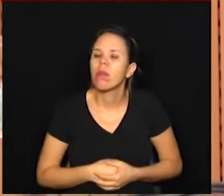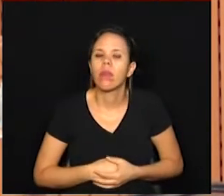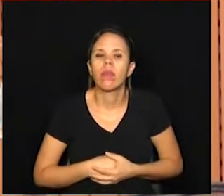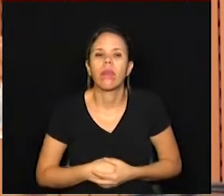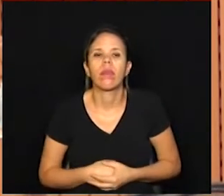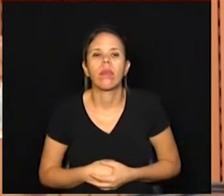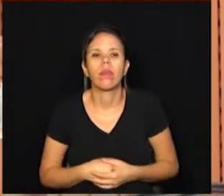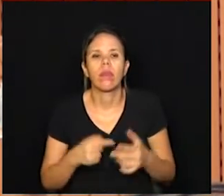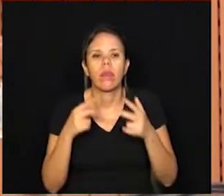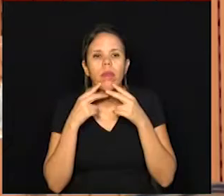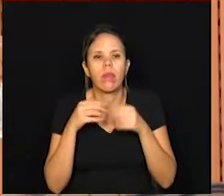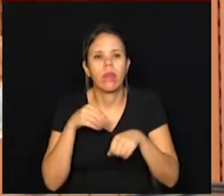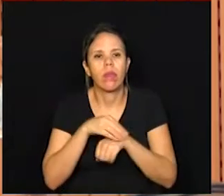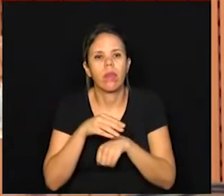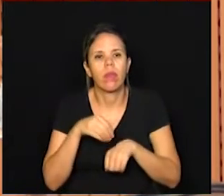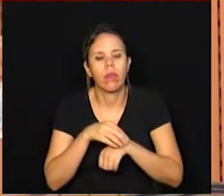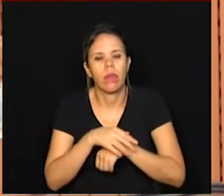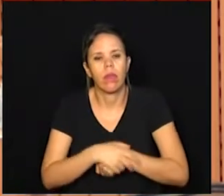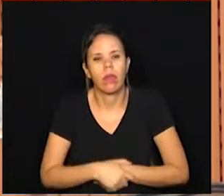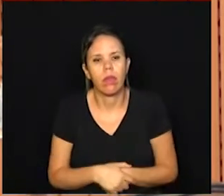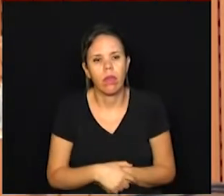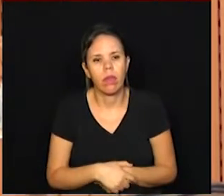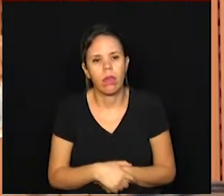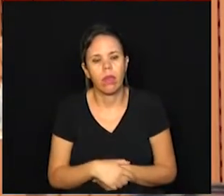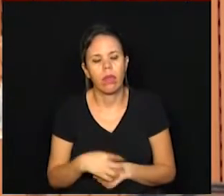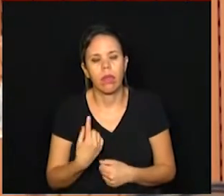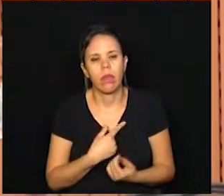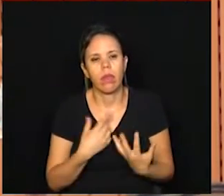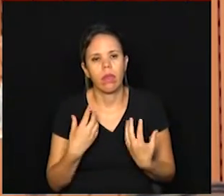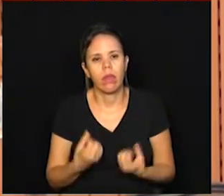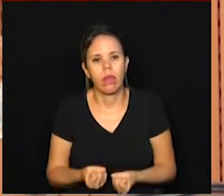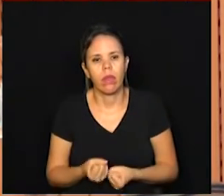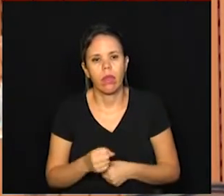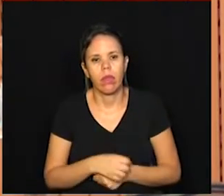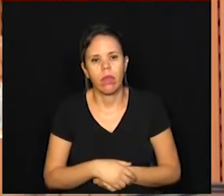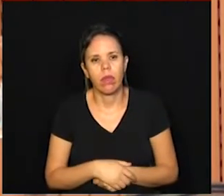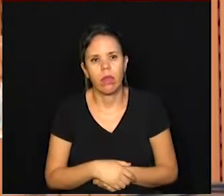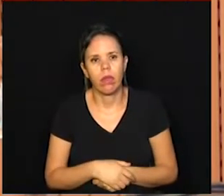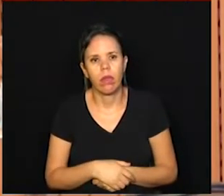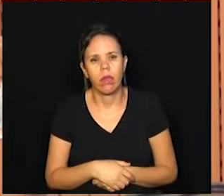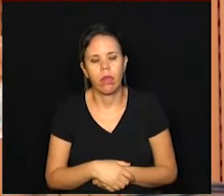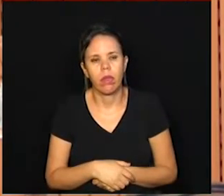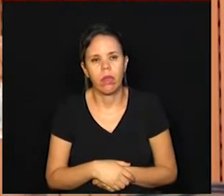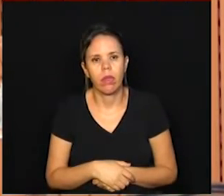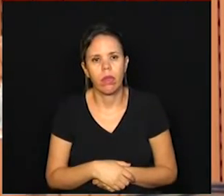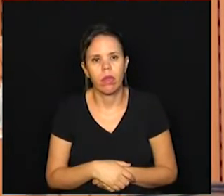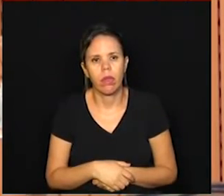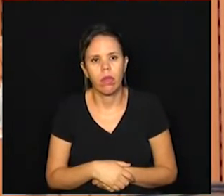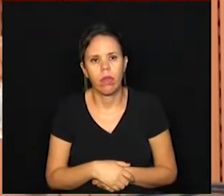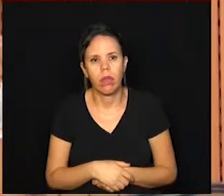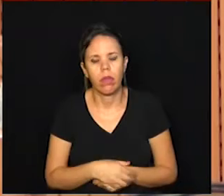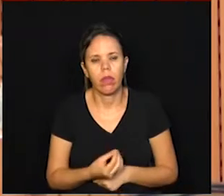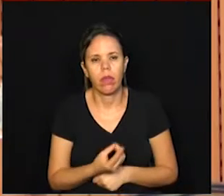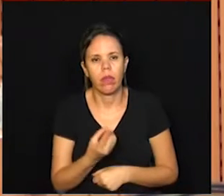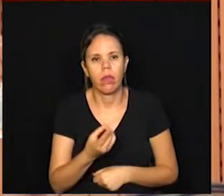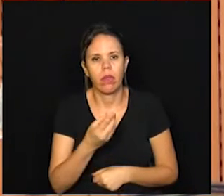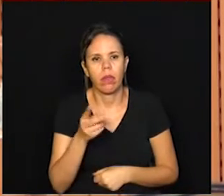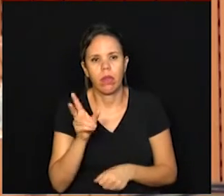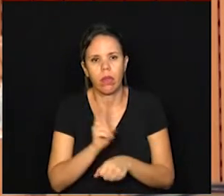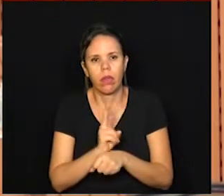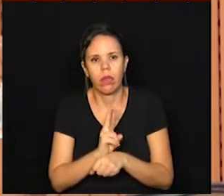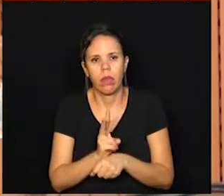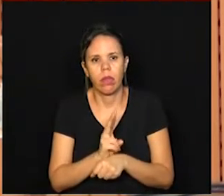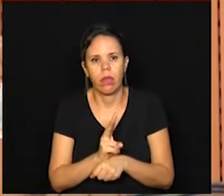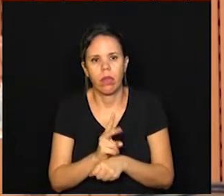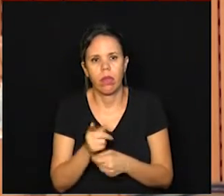A notícia foi reparada, nós assumimos, e essa é a nossa eterna vigilância. Por quê?